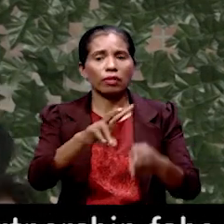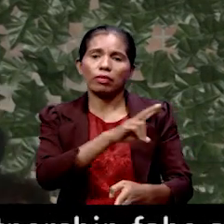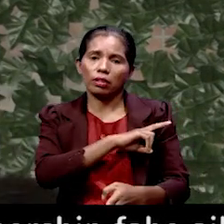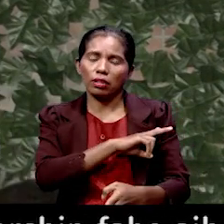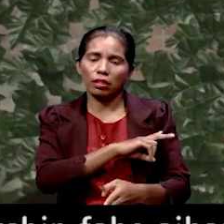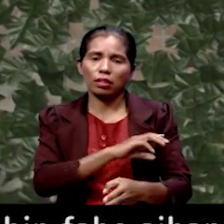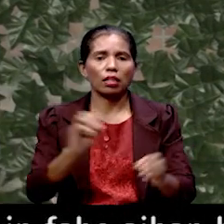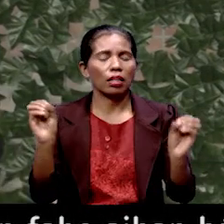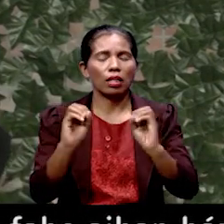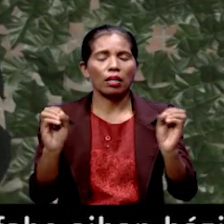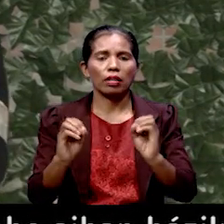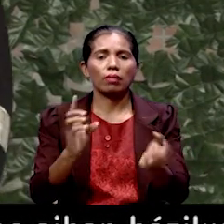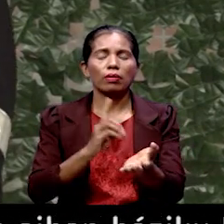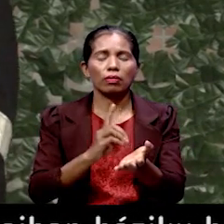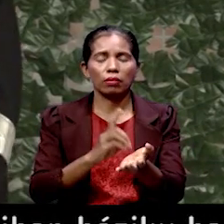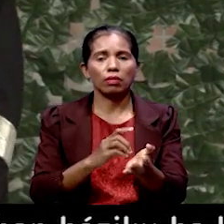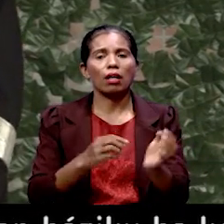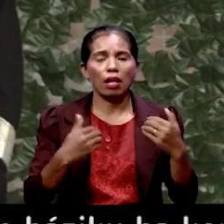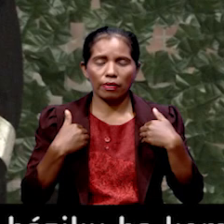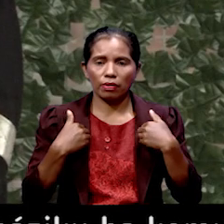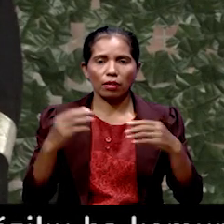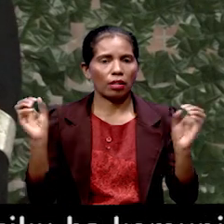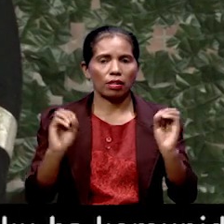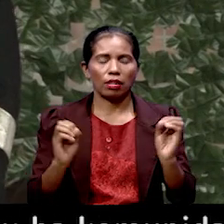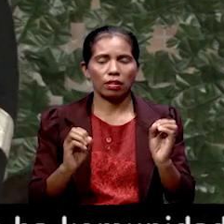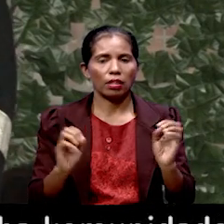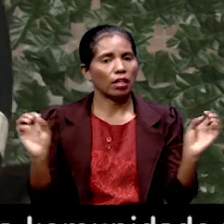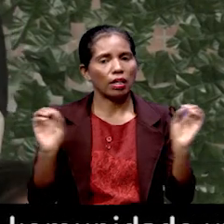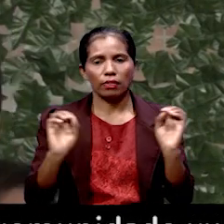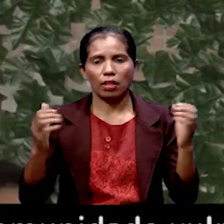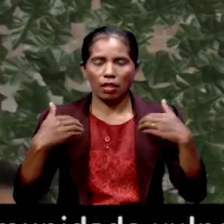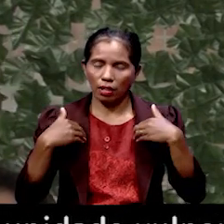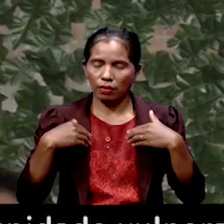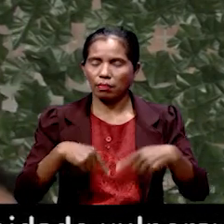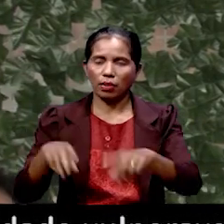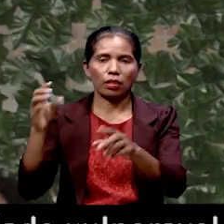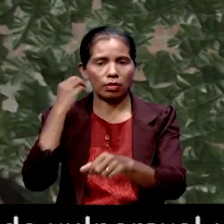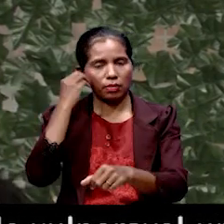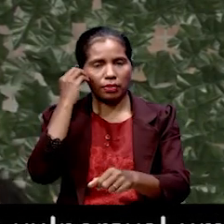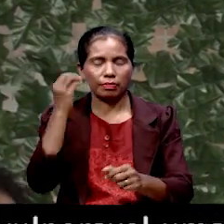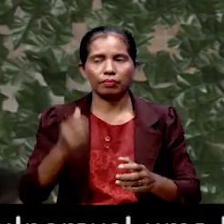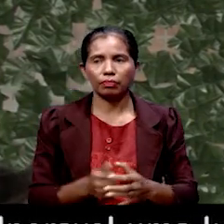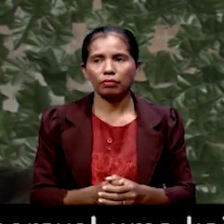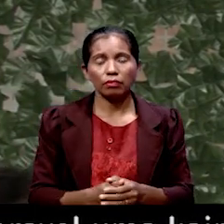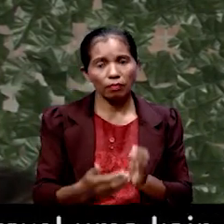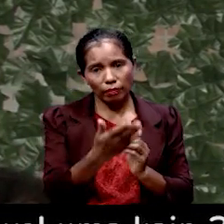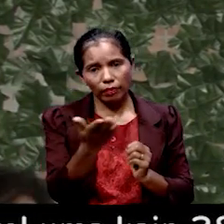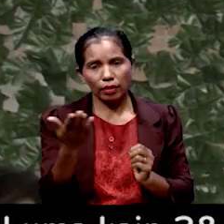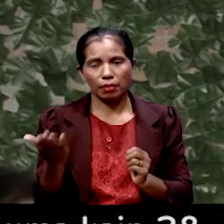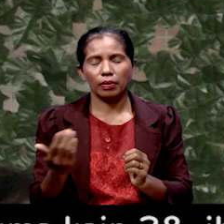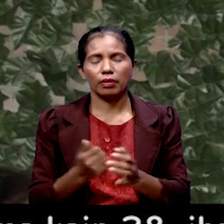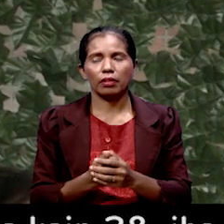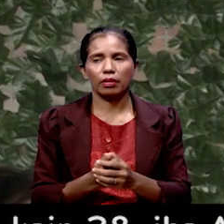Selainnya doktor niniya rekomendasi orang iya lah. Laiha kila hoa uma. Kebot si le ba si